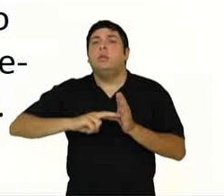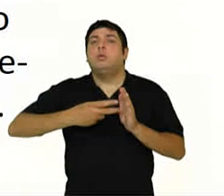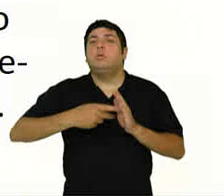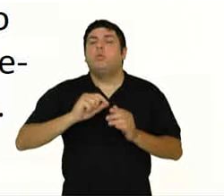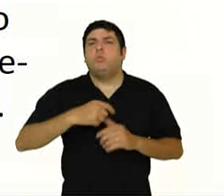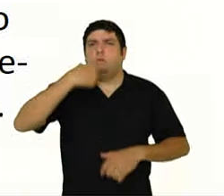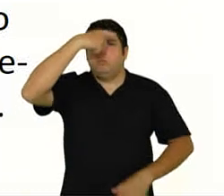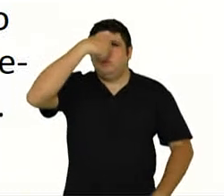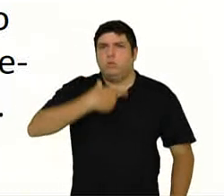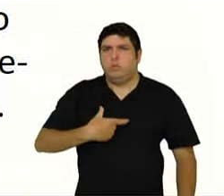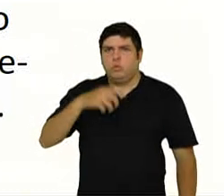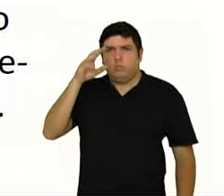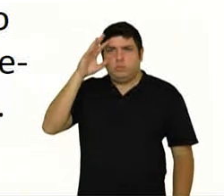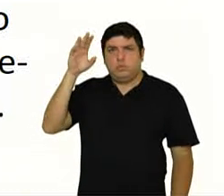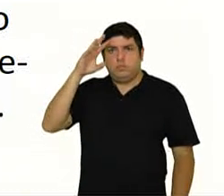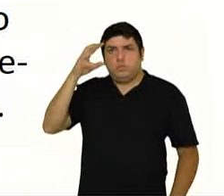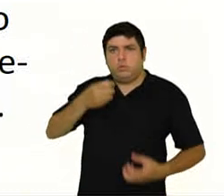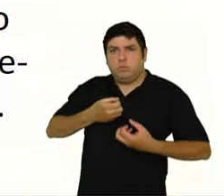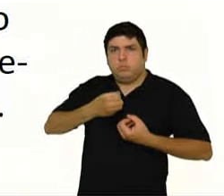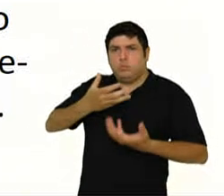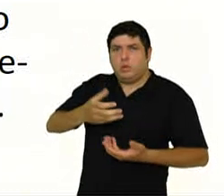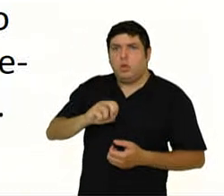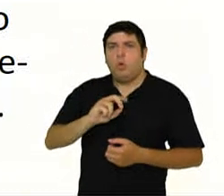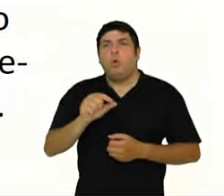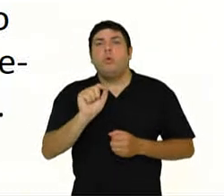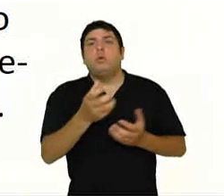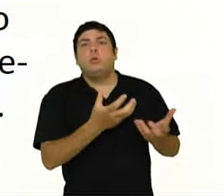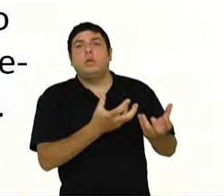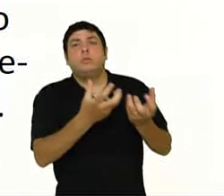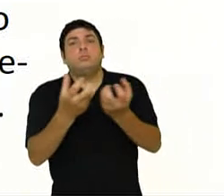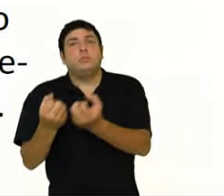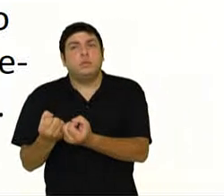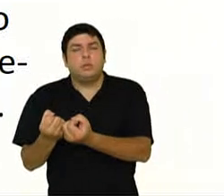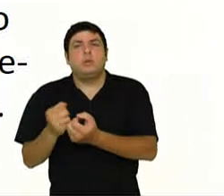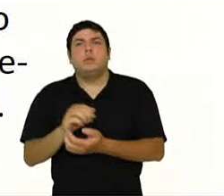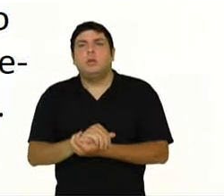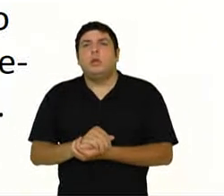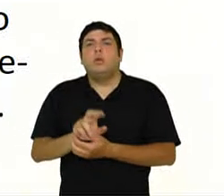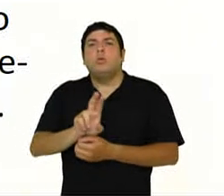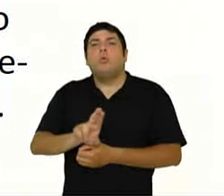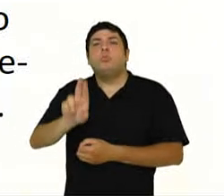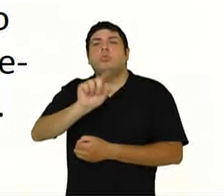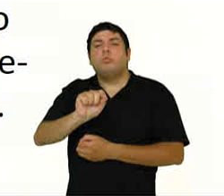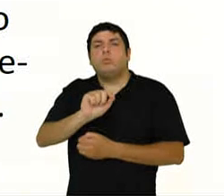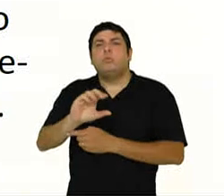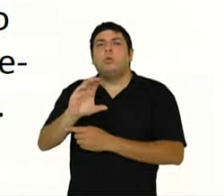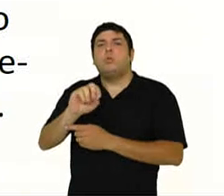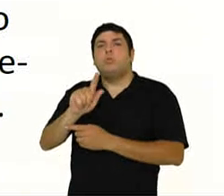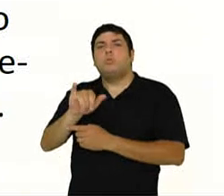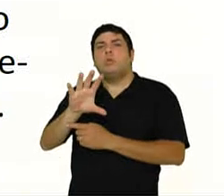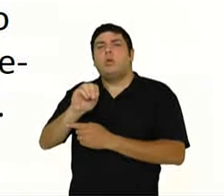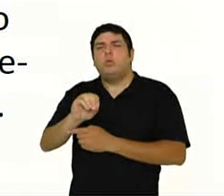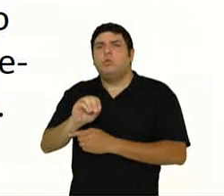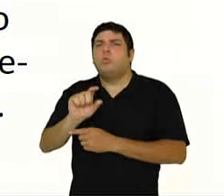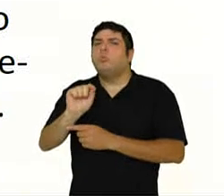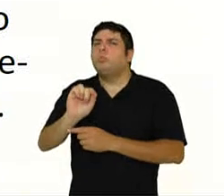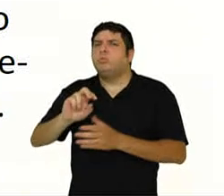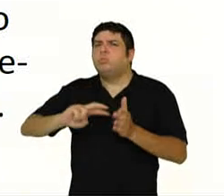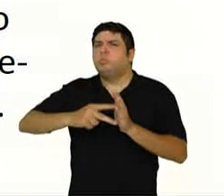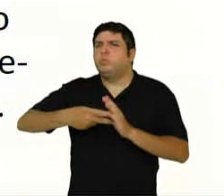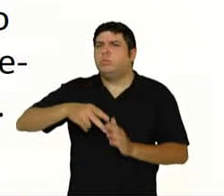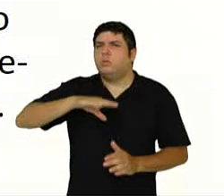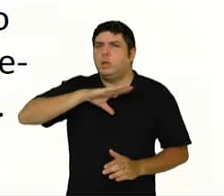quanto quem recebe uma mensagem por meio de um canal dentro de um contexto, usa um código específico, no nosso caso a gente usa a